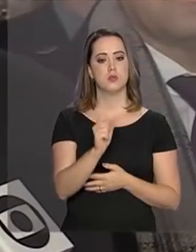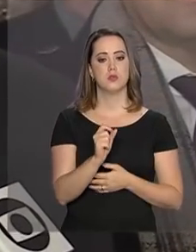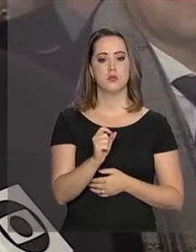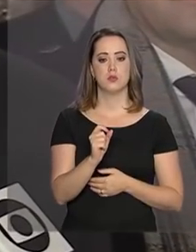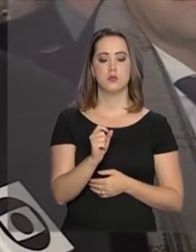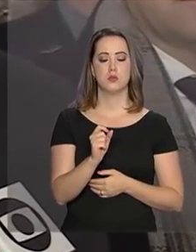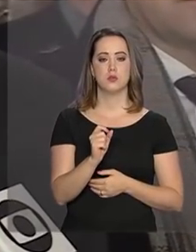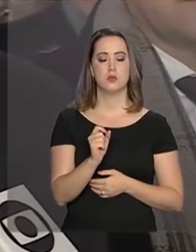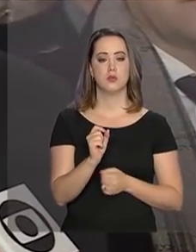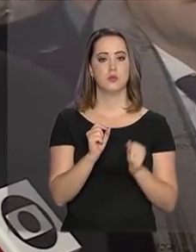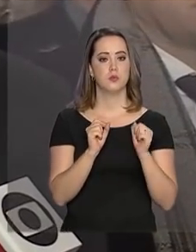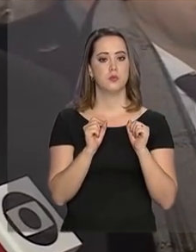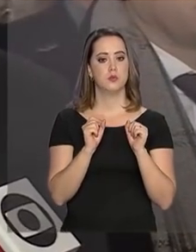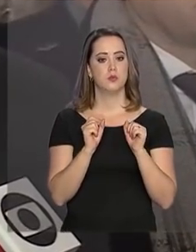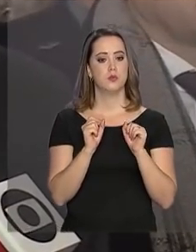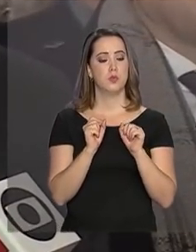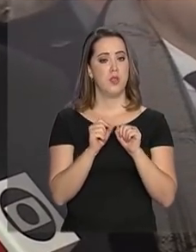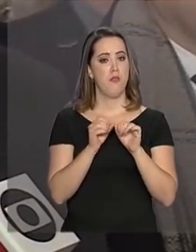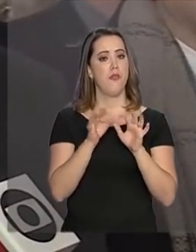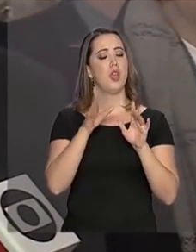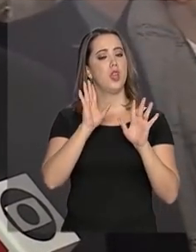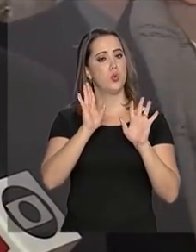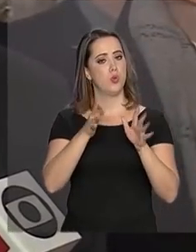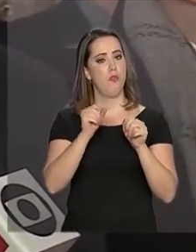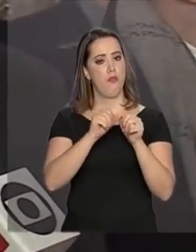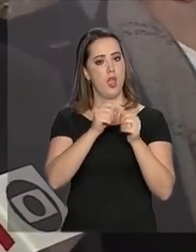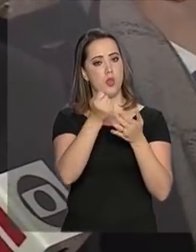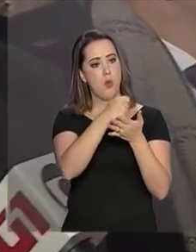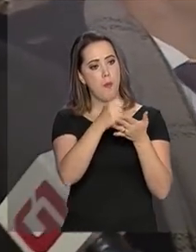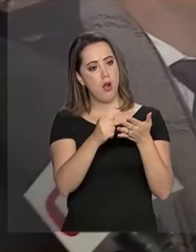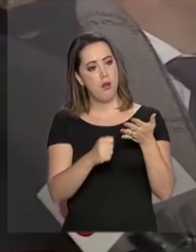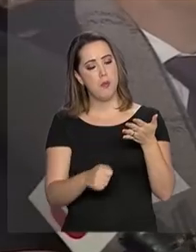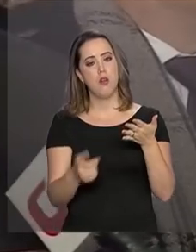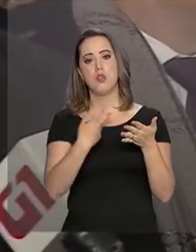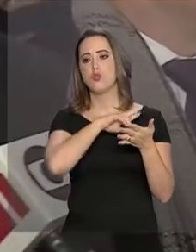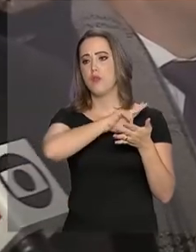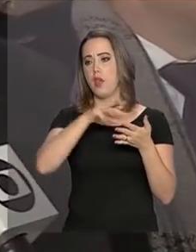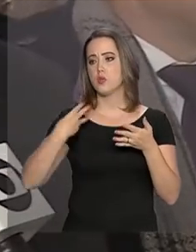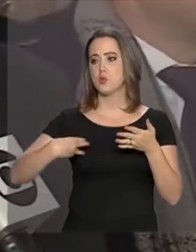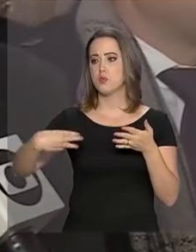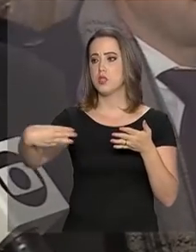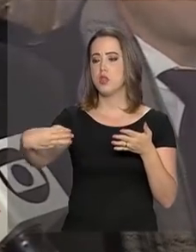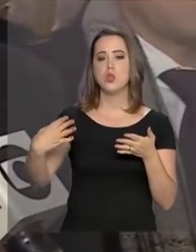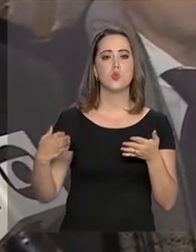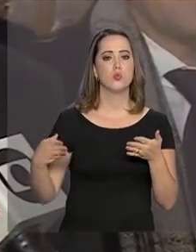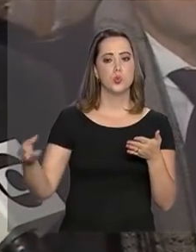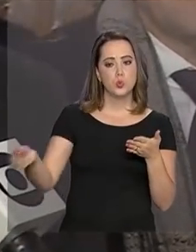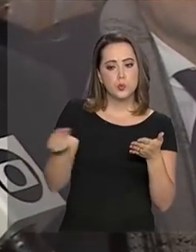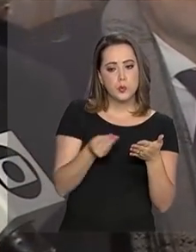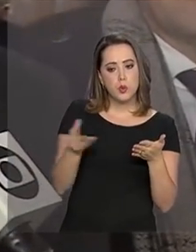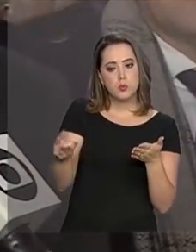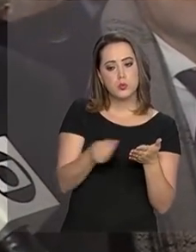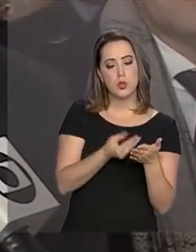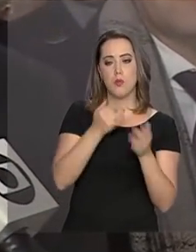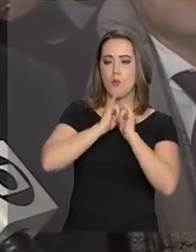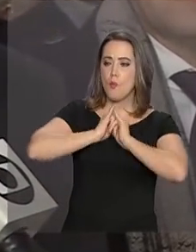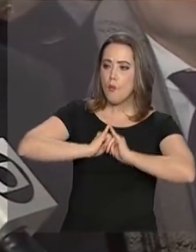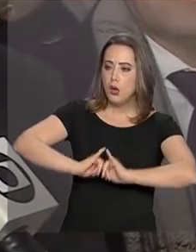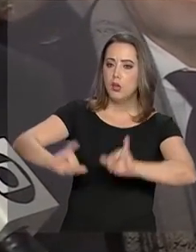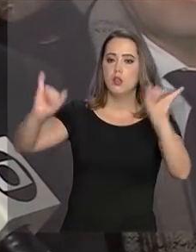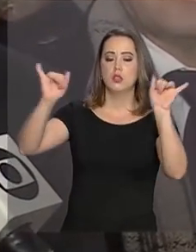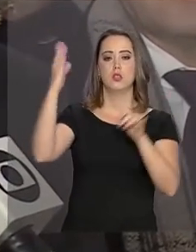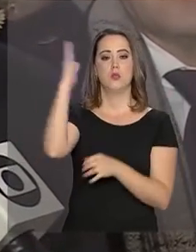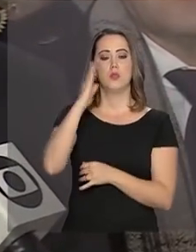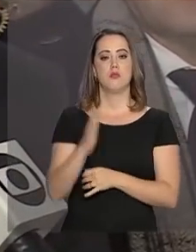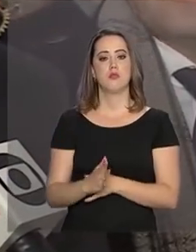foi feito corrigido, né, vamos assim dizer, por vários ministros, para que nós dessemos um recado mais amplo possível de novo Brasil